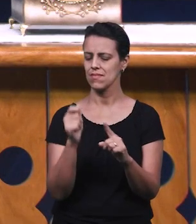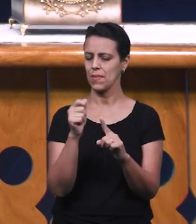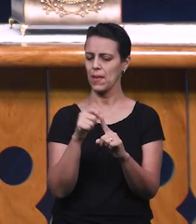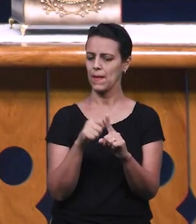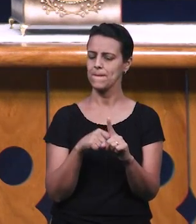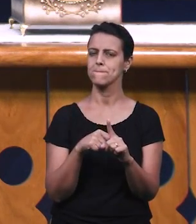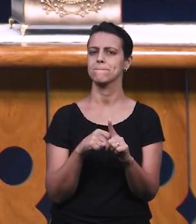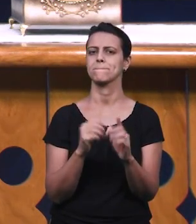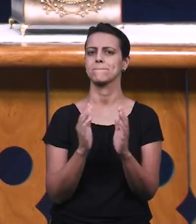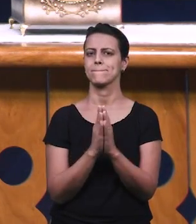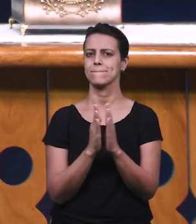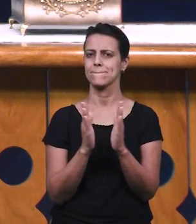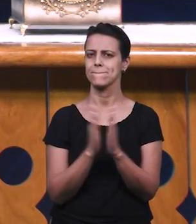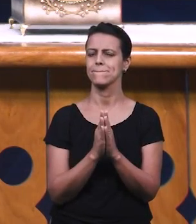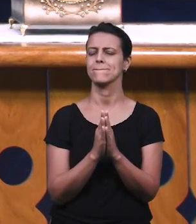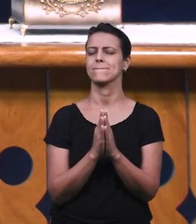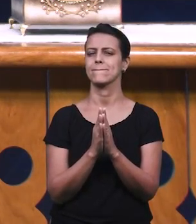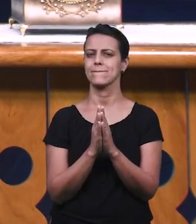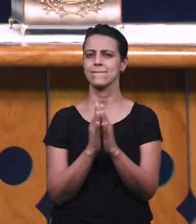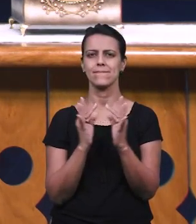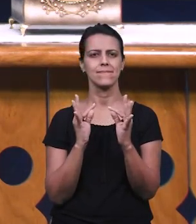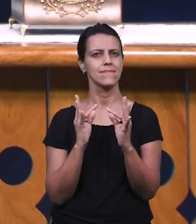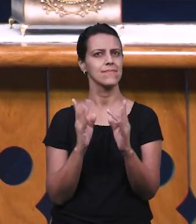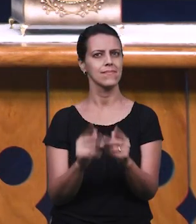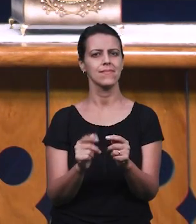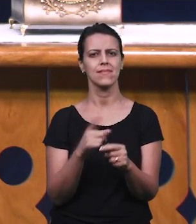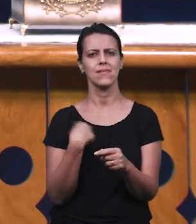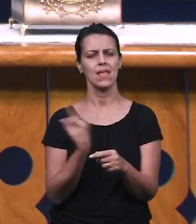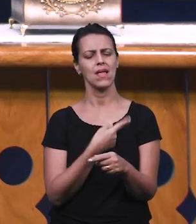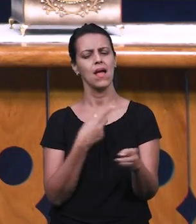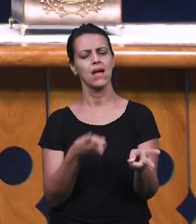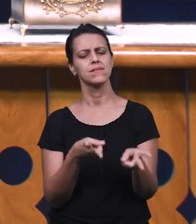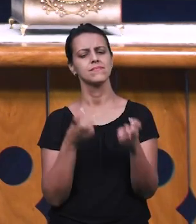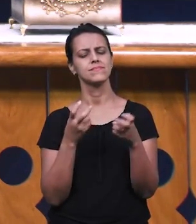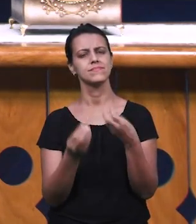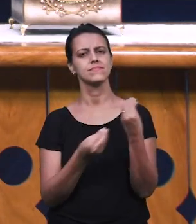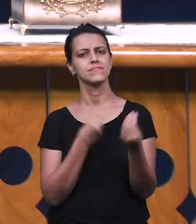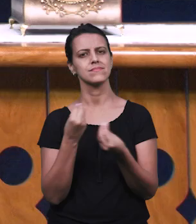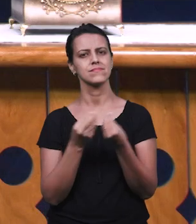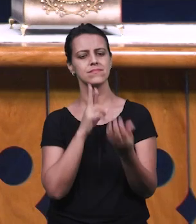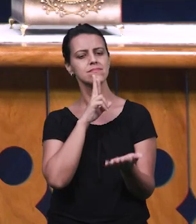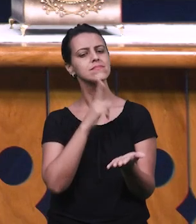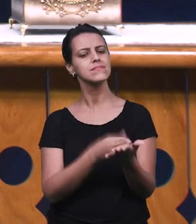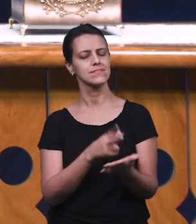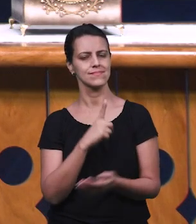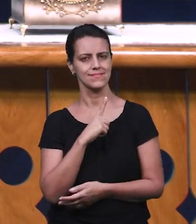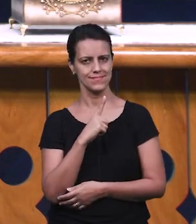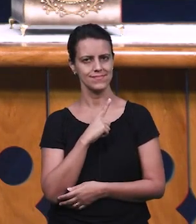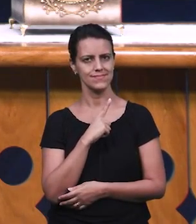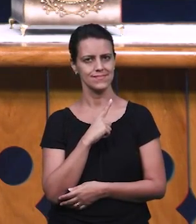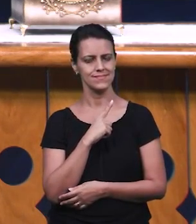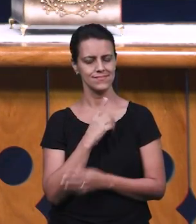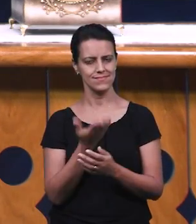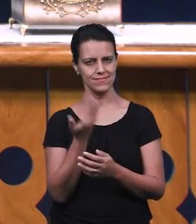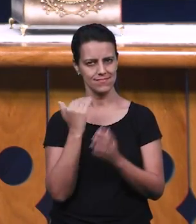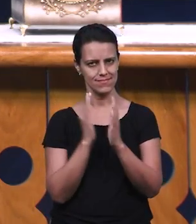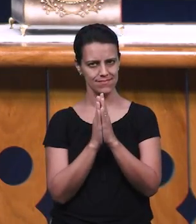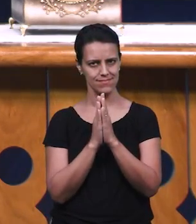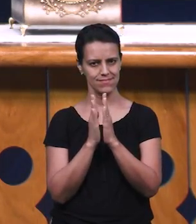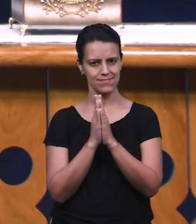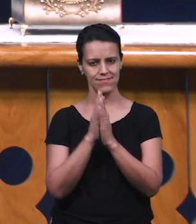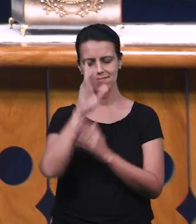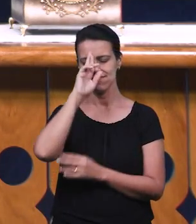consagrações desse mês, as buscas, as orações, nós vemos aí os resultados. Vamos orar ao